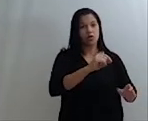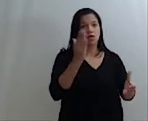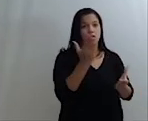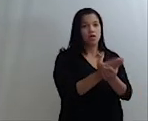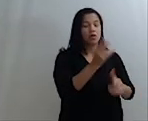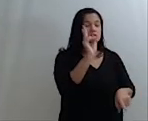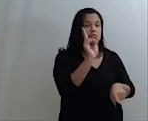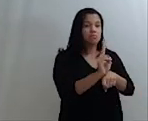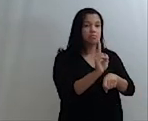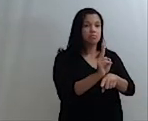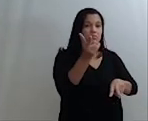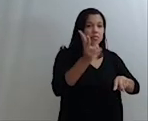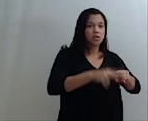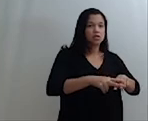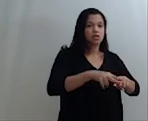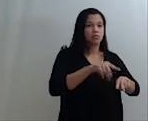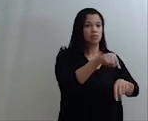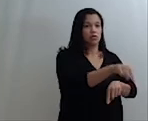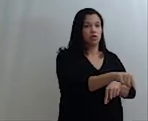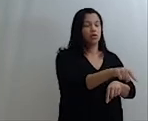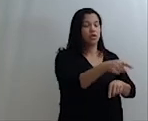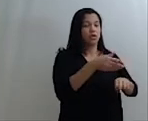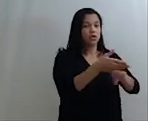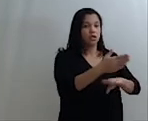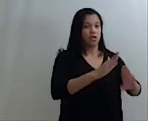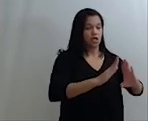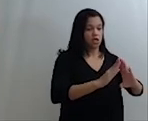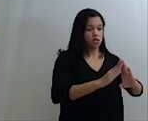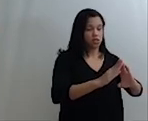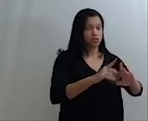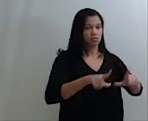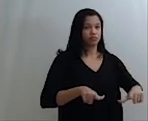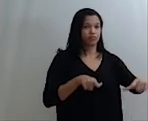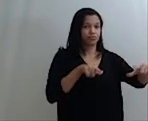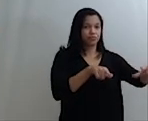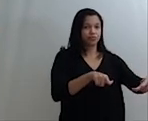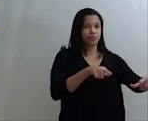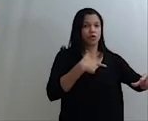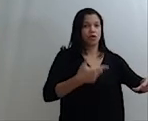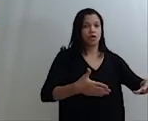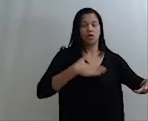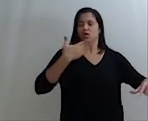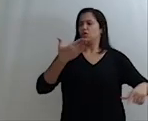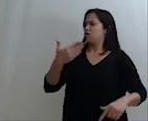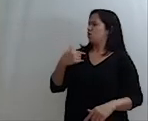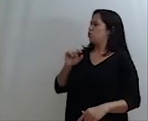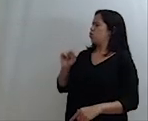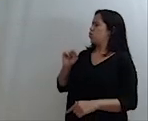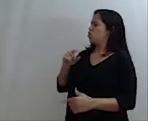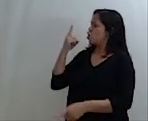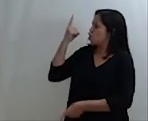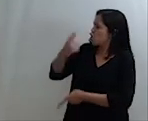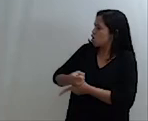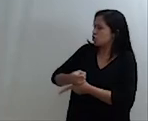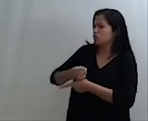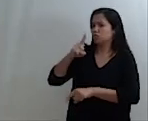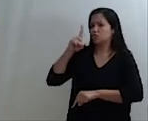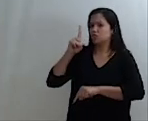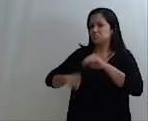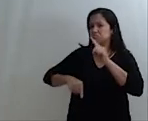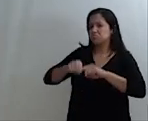e da busca e apreensão em sua residência para a surpresa do paciente foram encontrados algumas munições